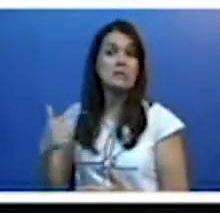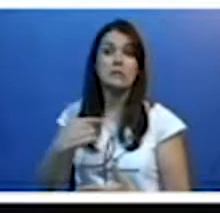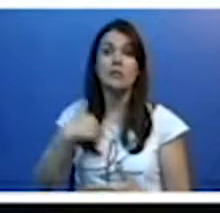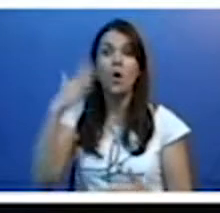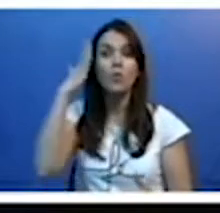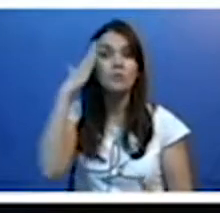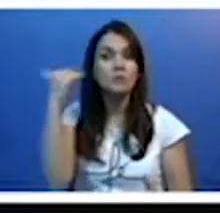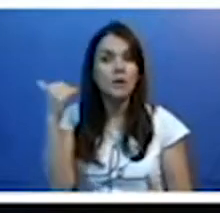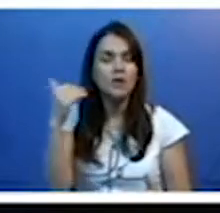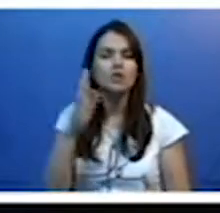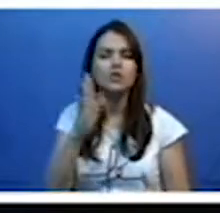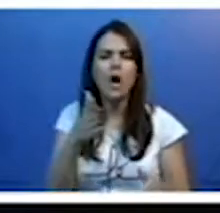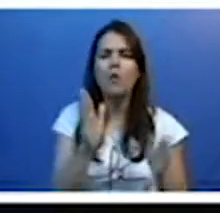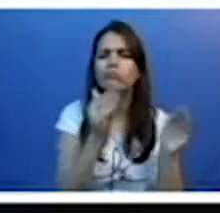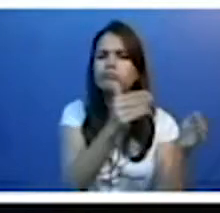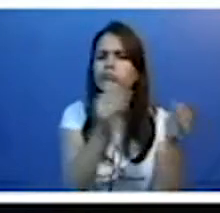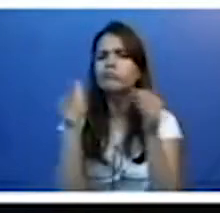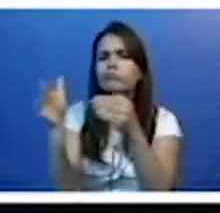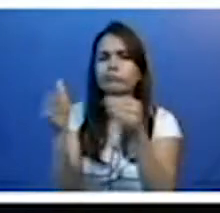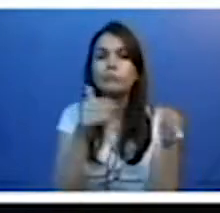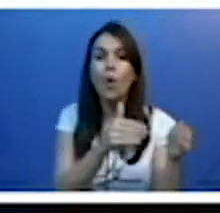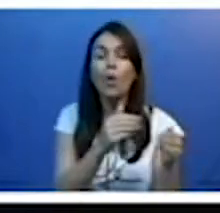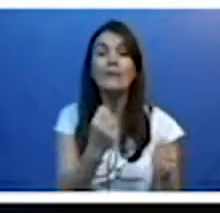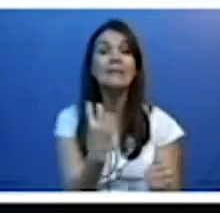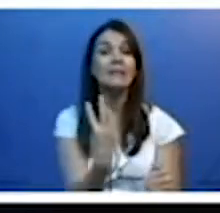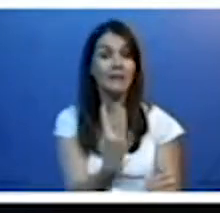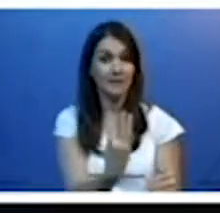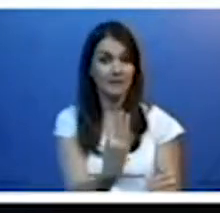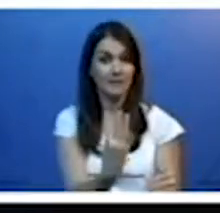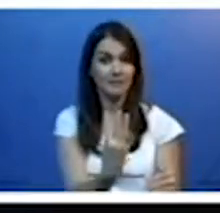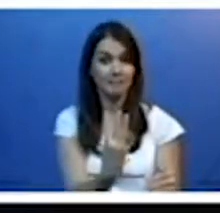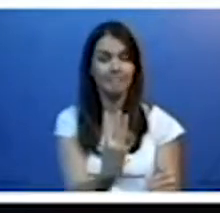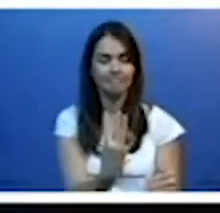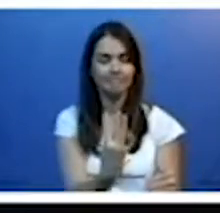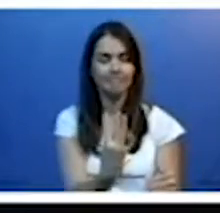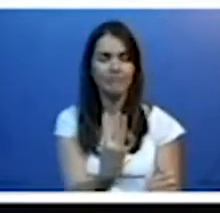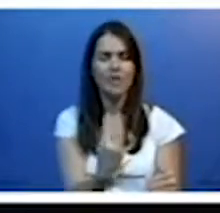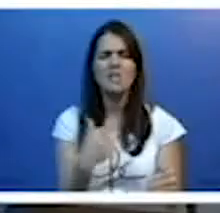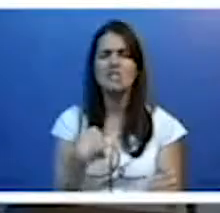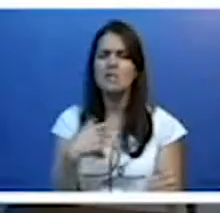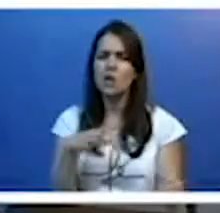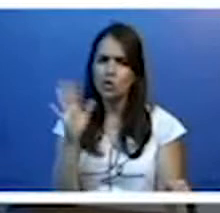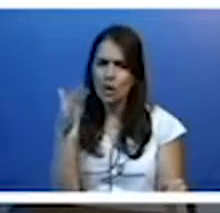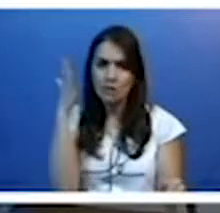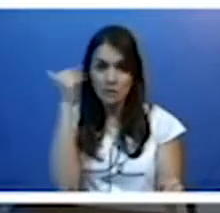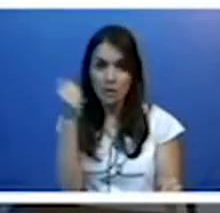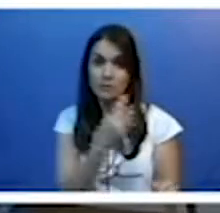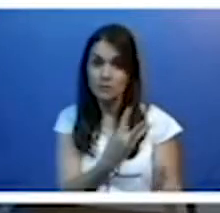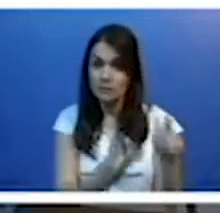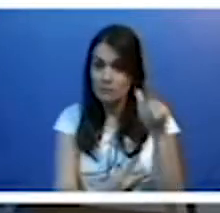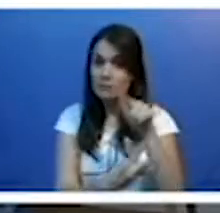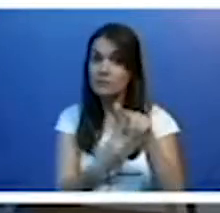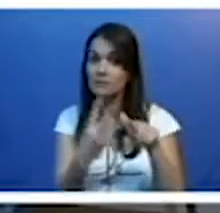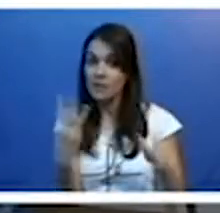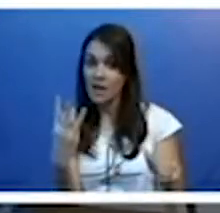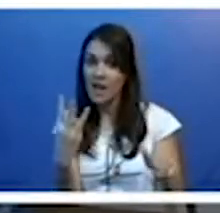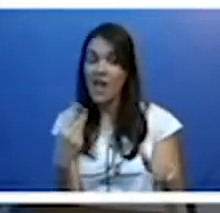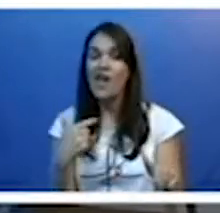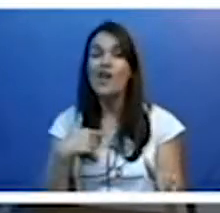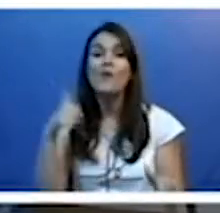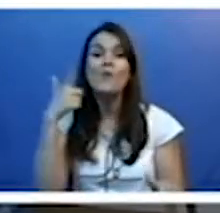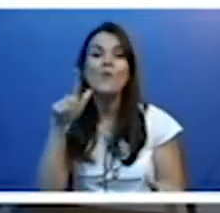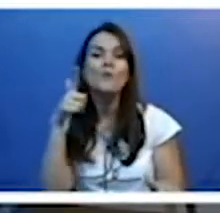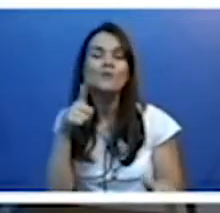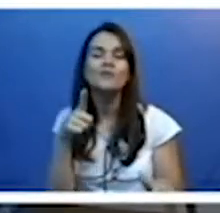de 3 desses números aí, quando eu conheço 3 desses valores, eu consigo